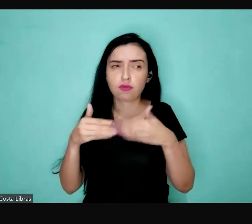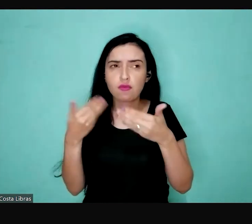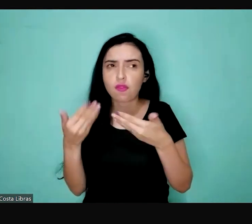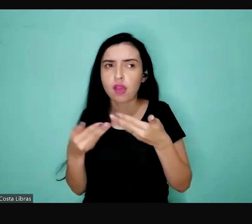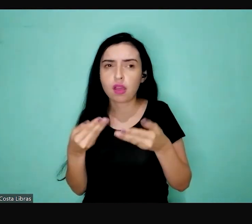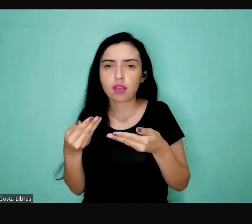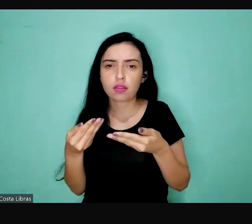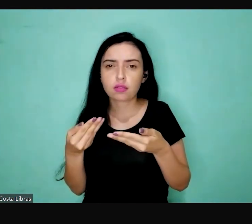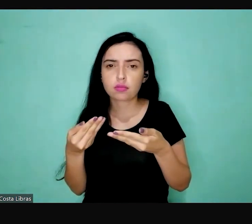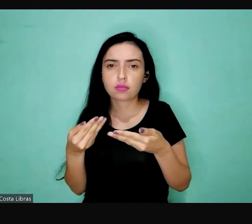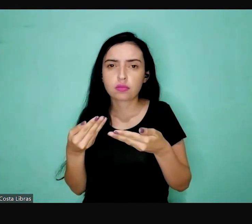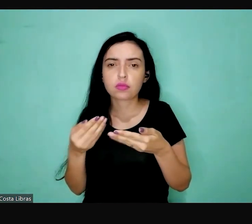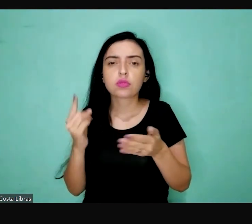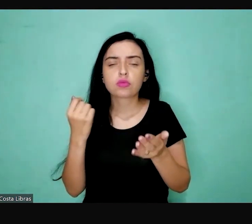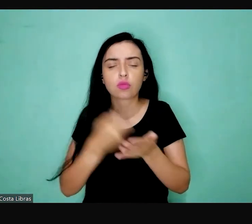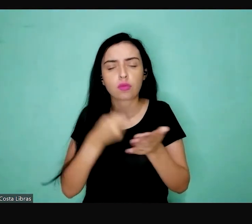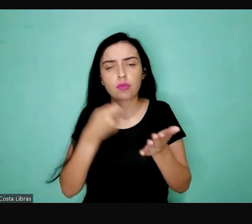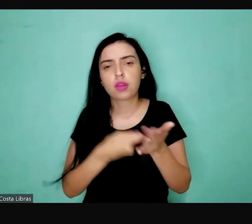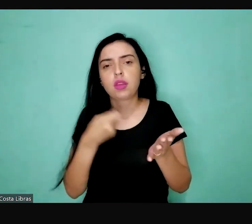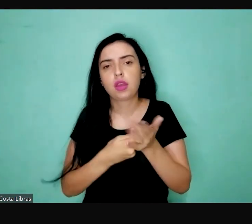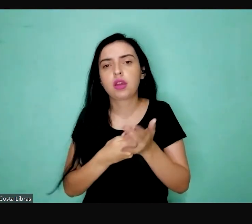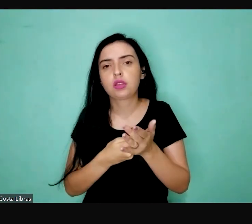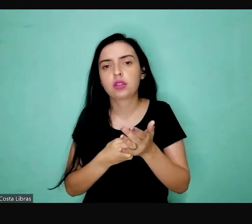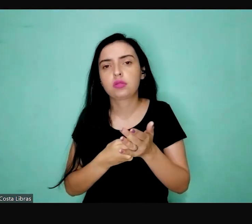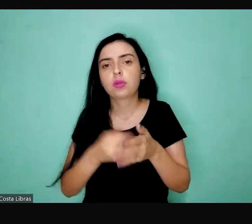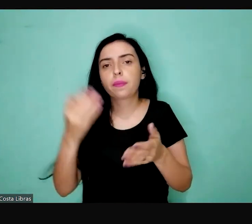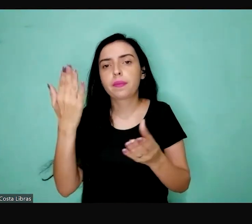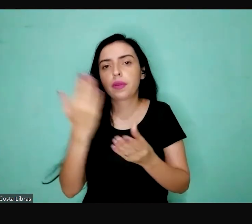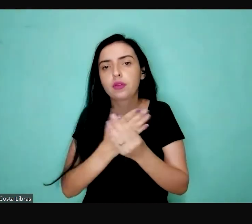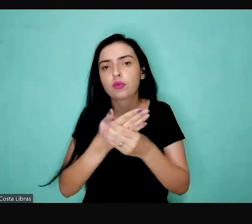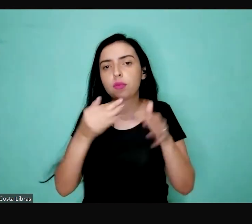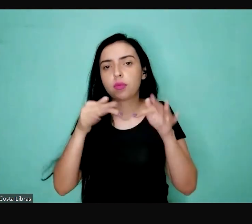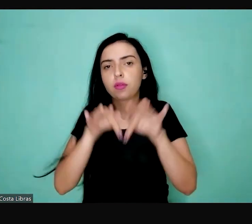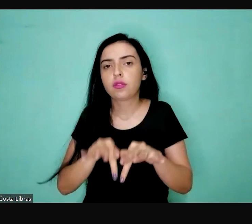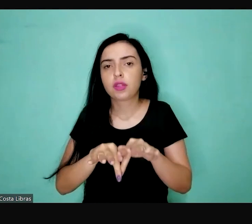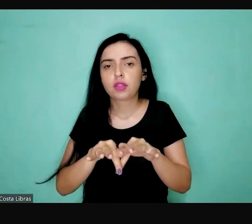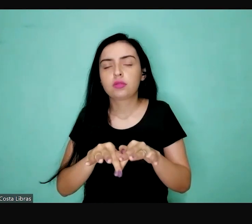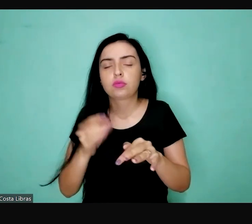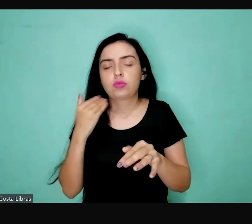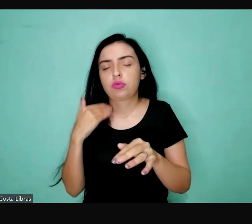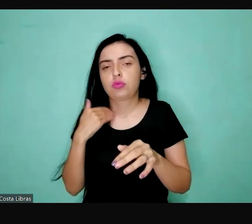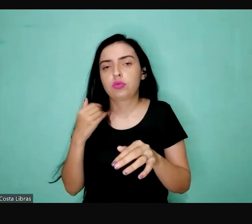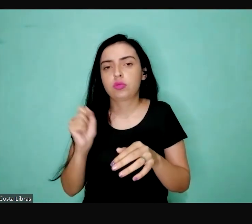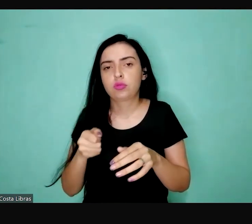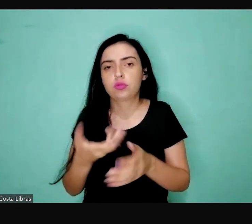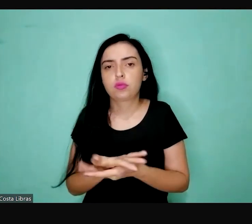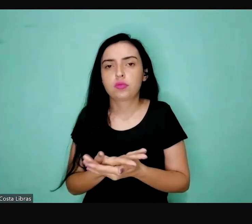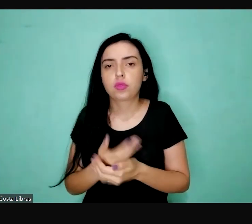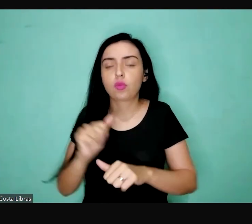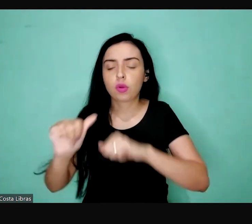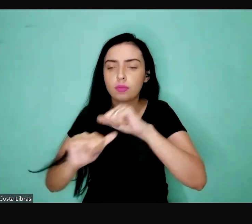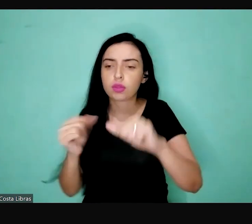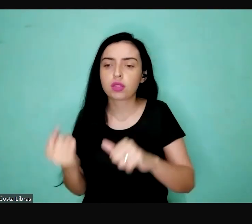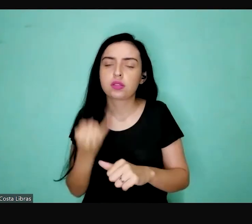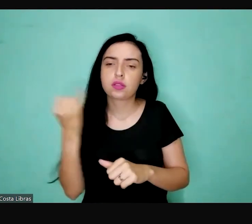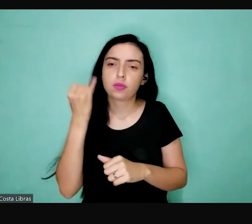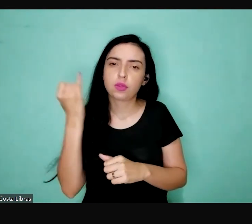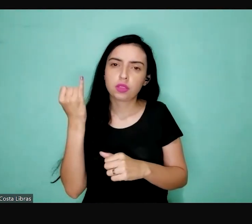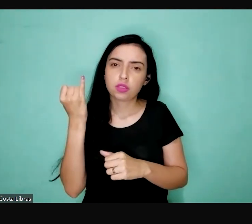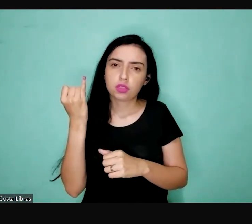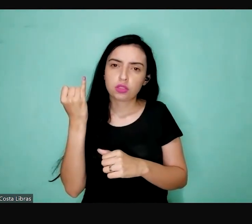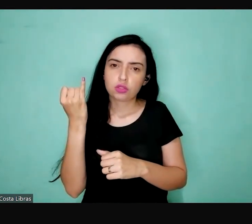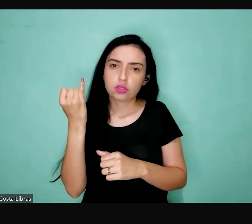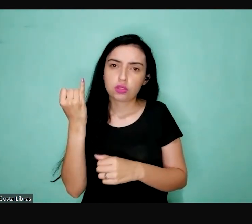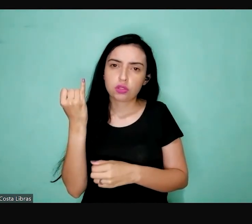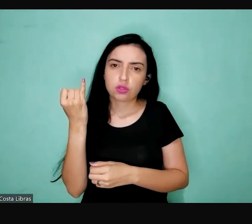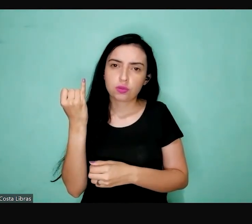ficar obrigatória para a decisão do julgado ordinário. Então, é uma mudança importante